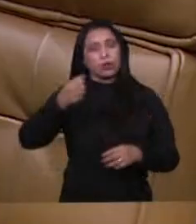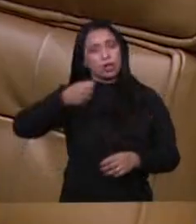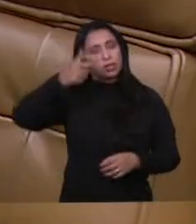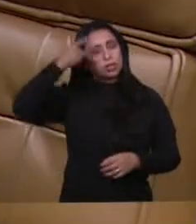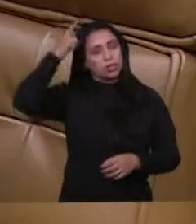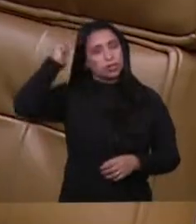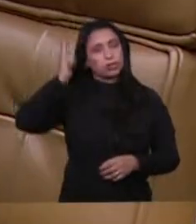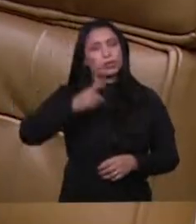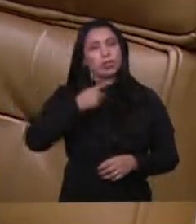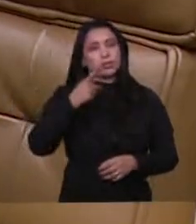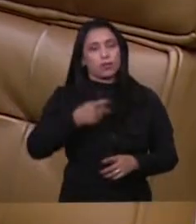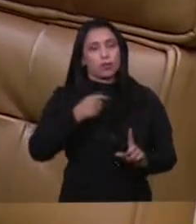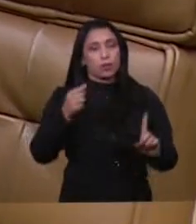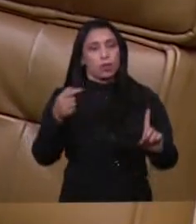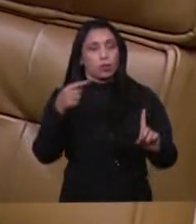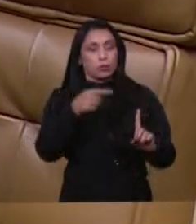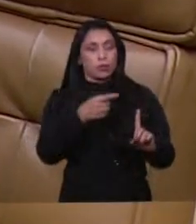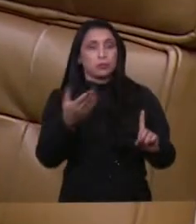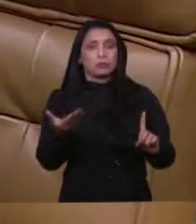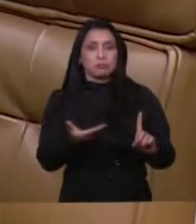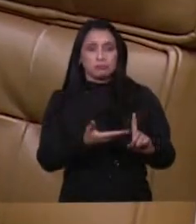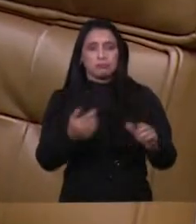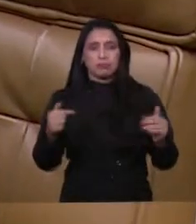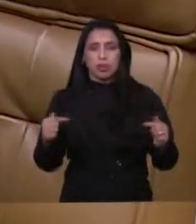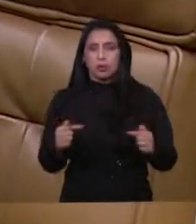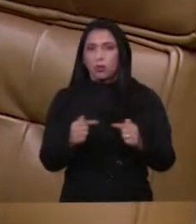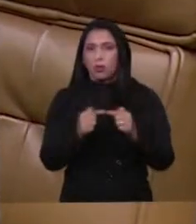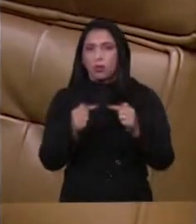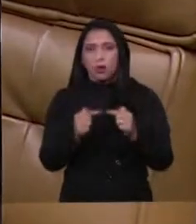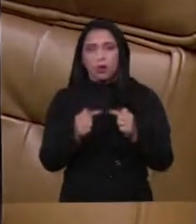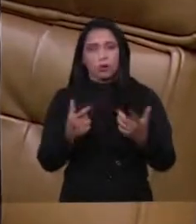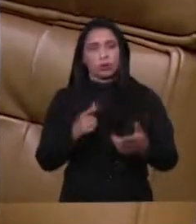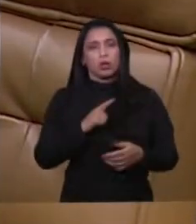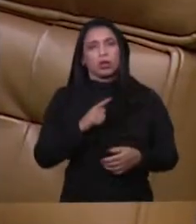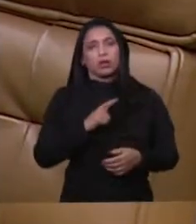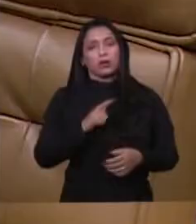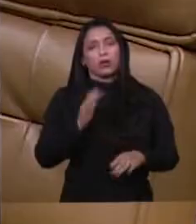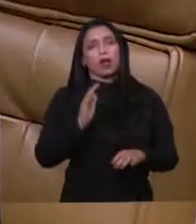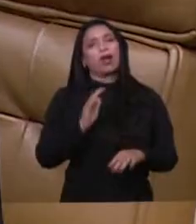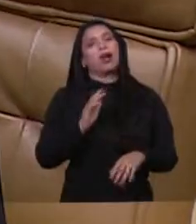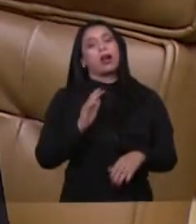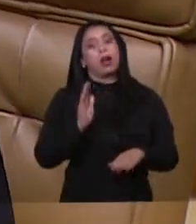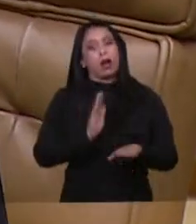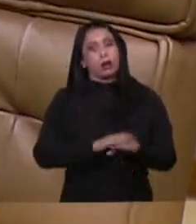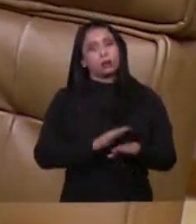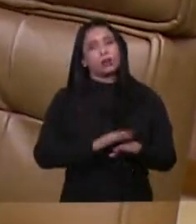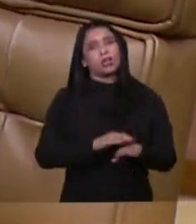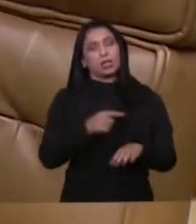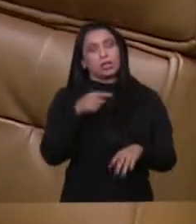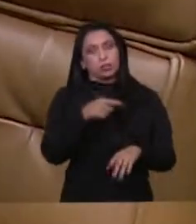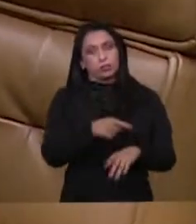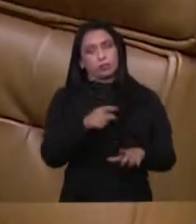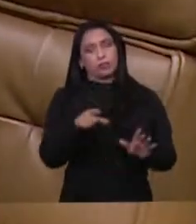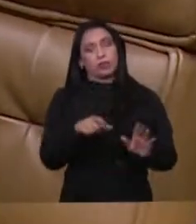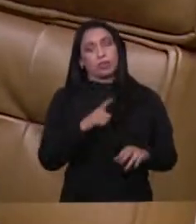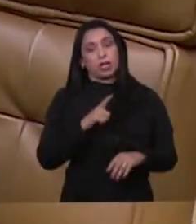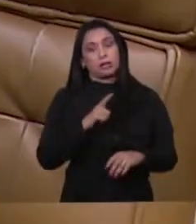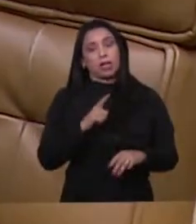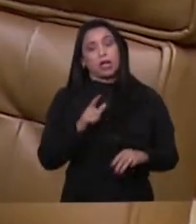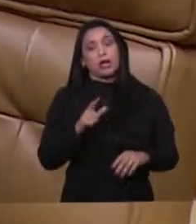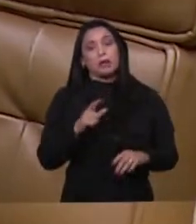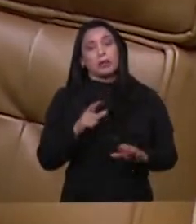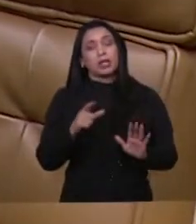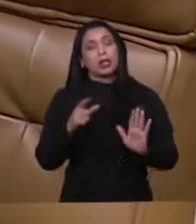em relação ao réu Aécio os requisitos da materialidade e autoria. O efeito, a materialidade é